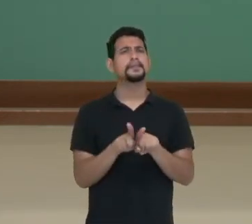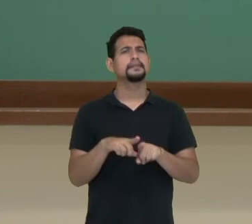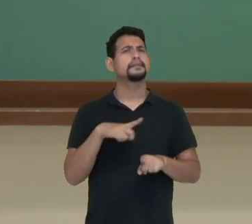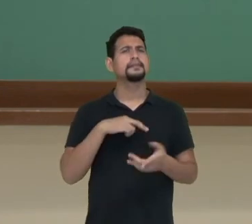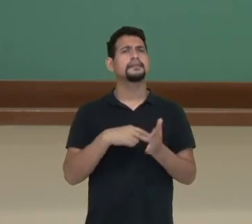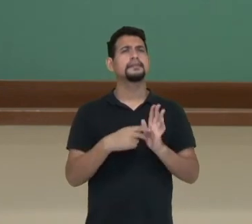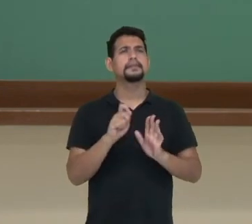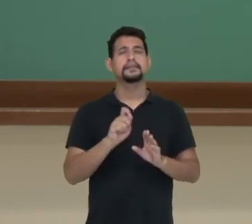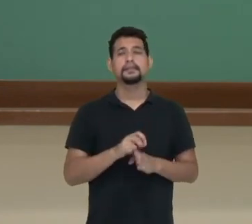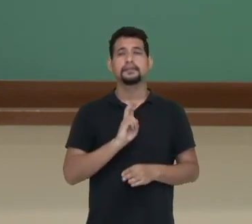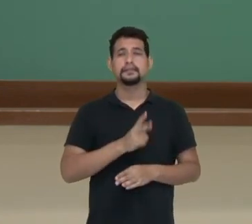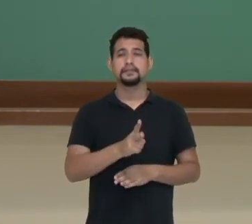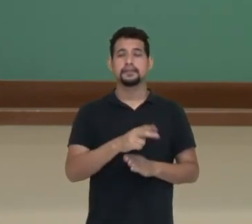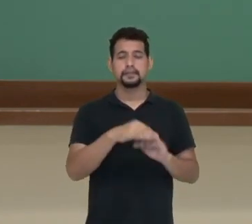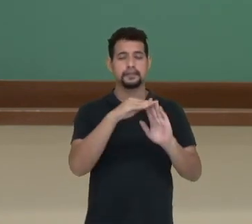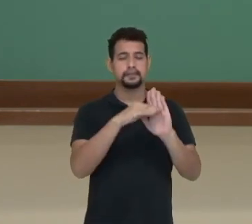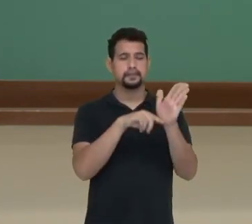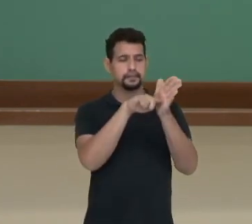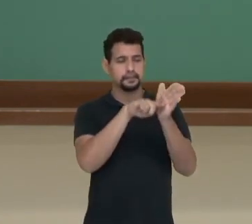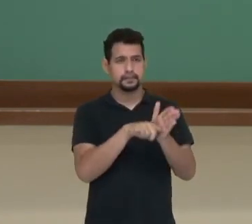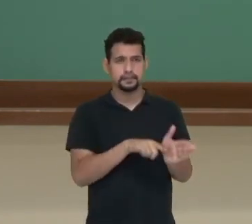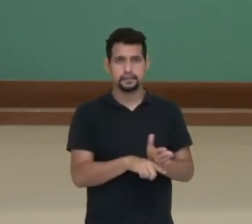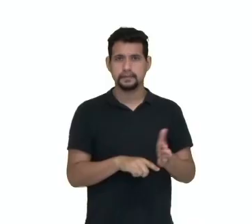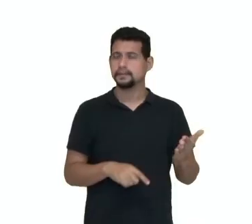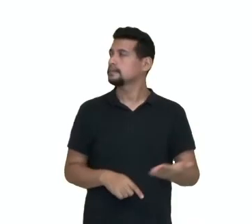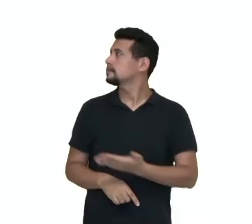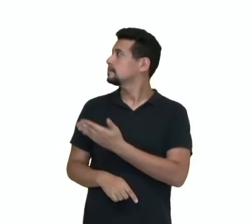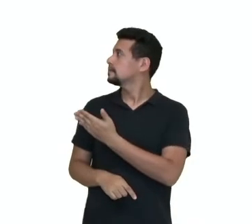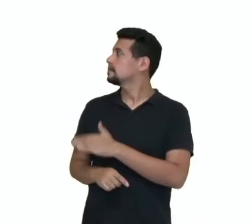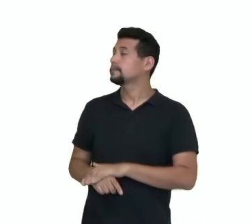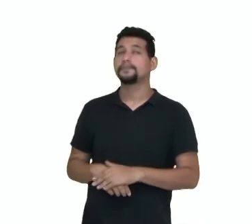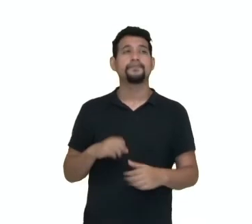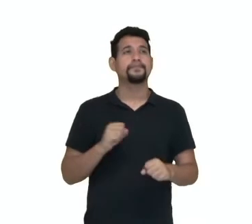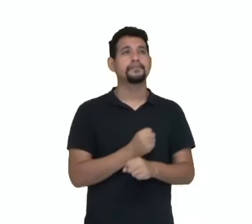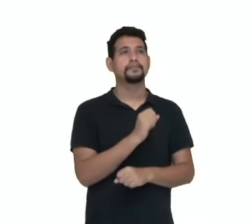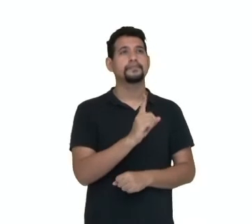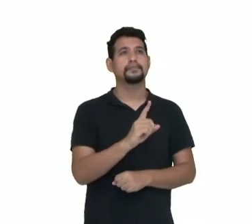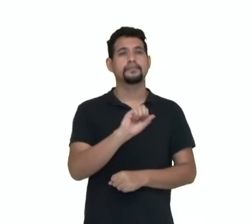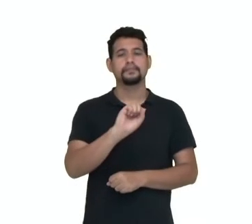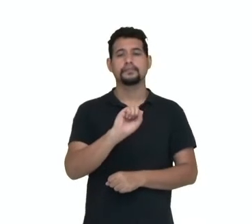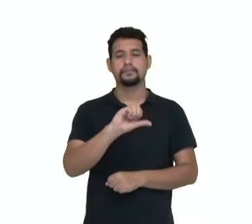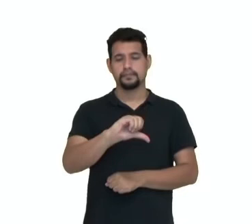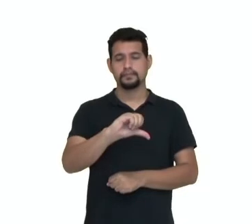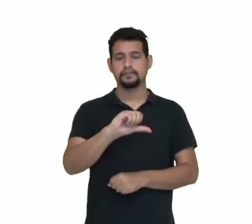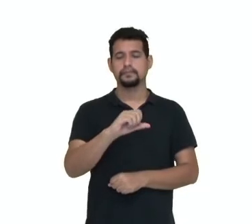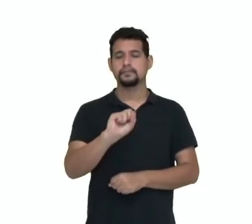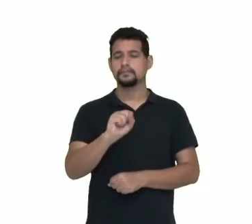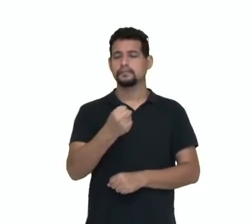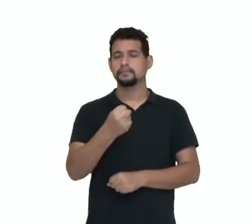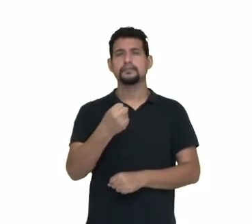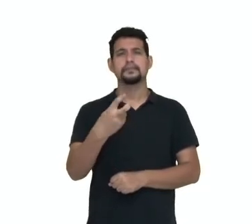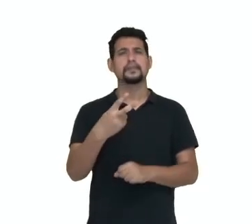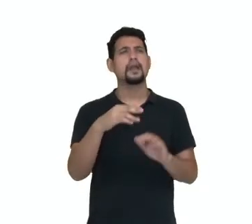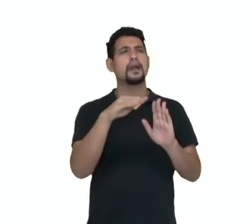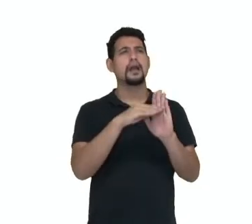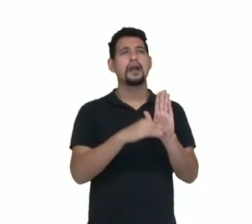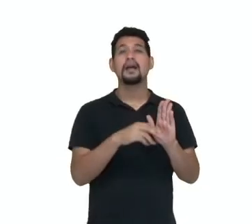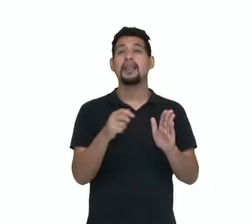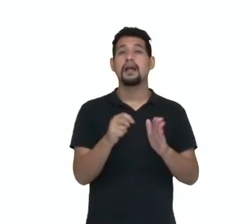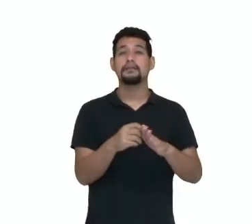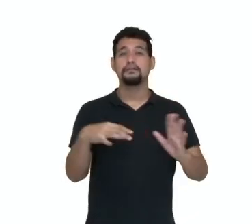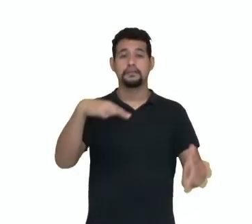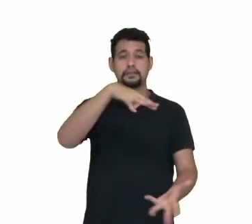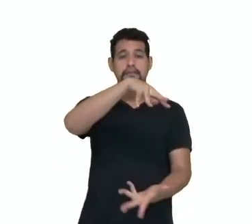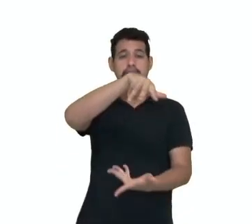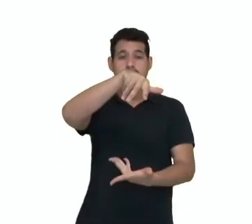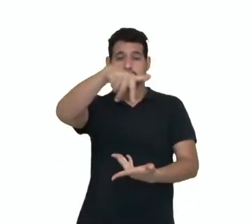participa ativamente de programas de pesquisa, como aqui, criado em 1982, o Programa Antártico Brasileiro, que estabeleceu uma estação